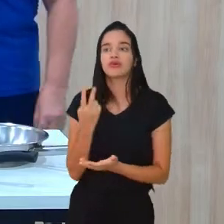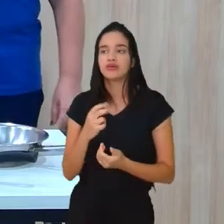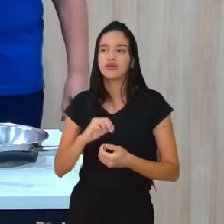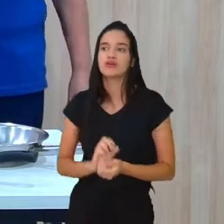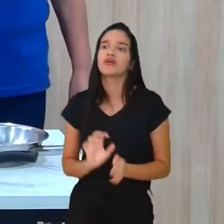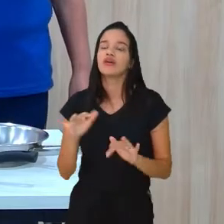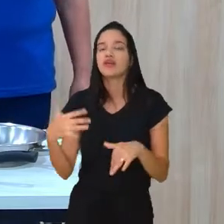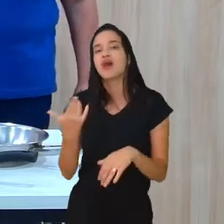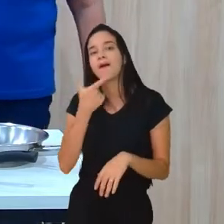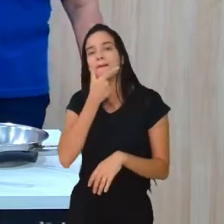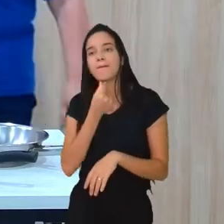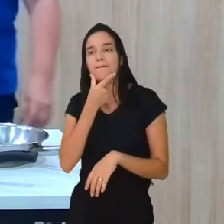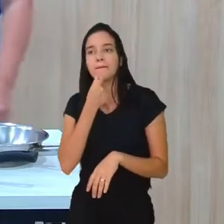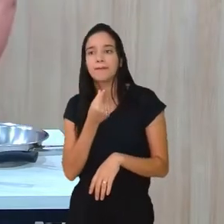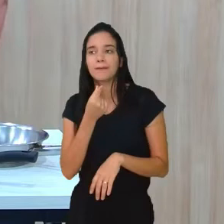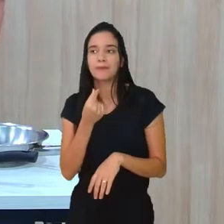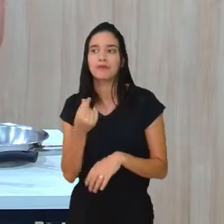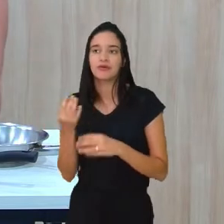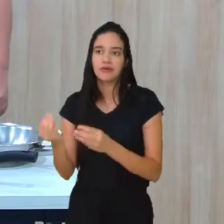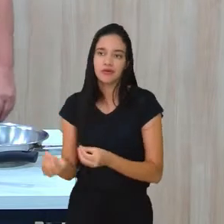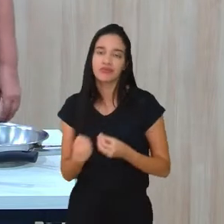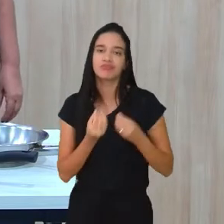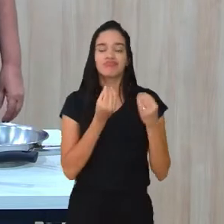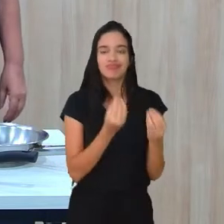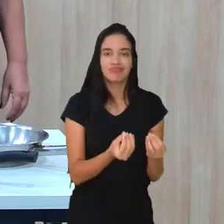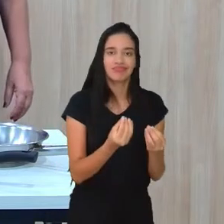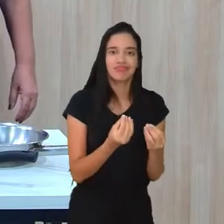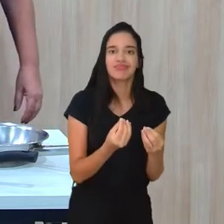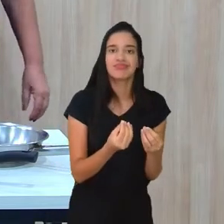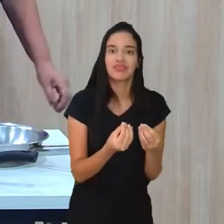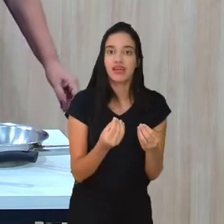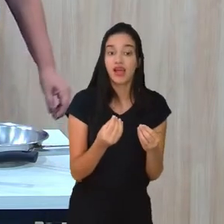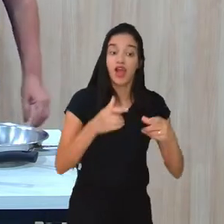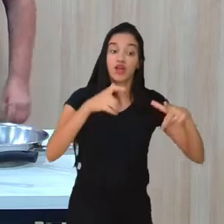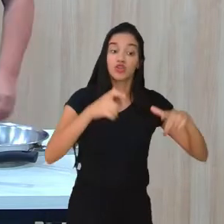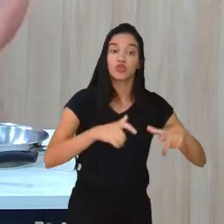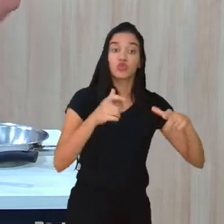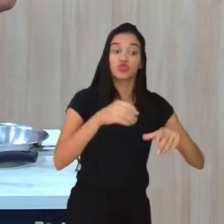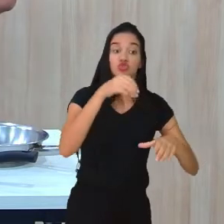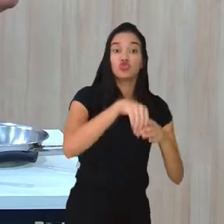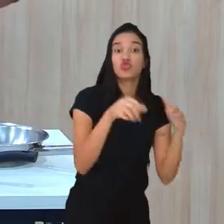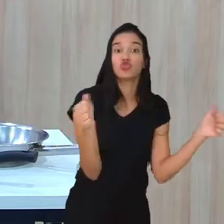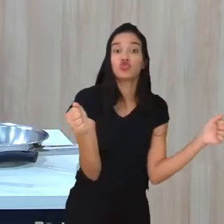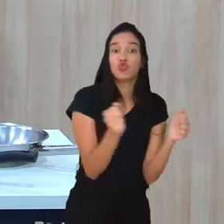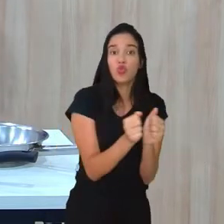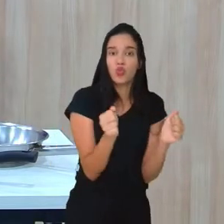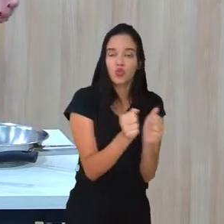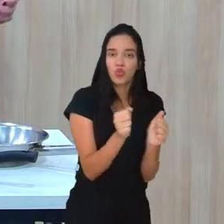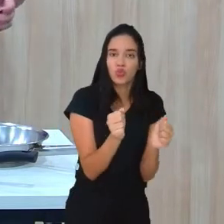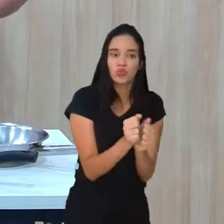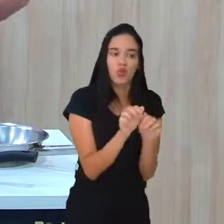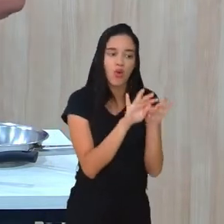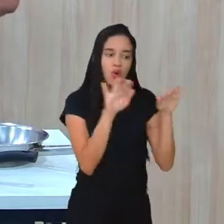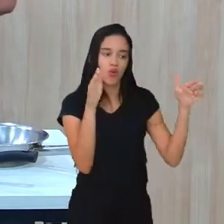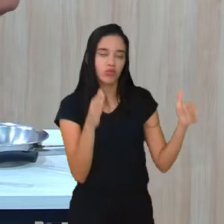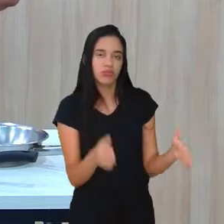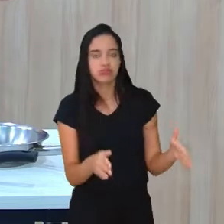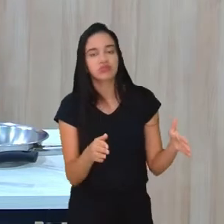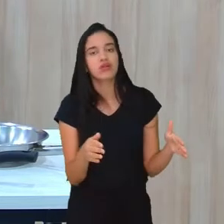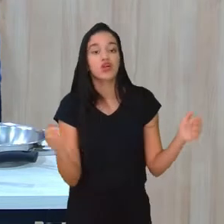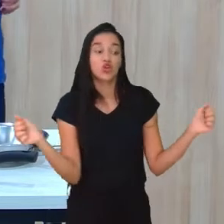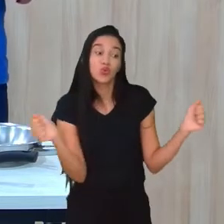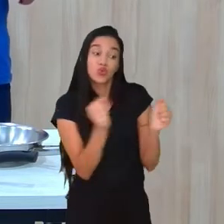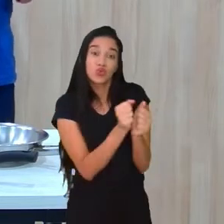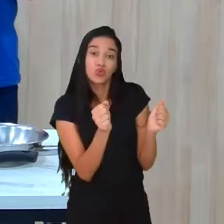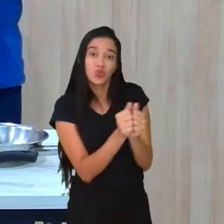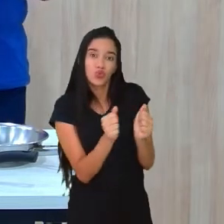O entregador, ele colocou no mesmo recipiente, ou seja, aquela caixa térmica dele, ele colocou os dois